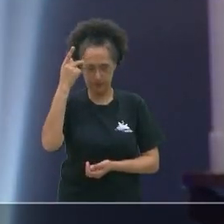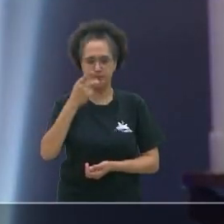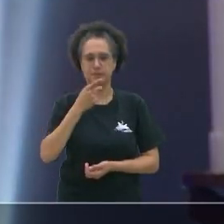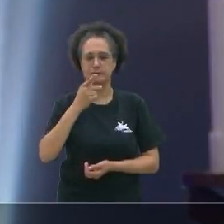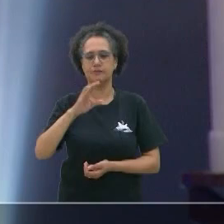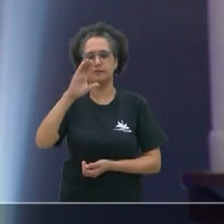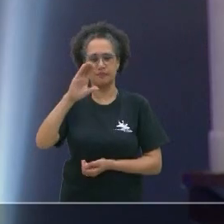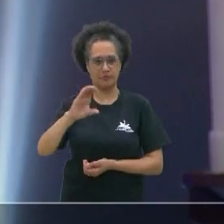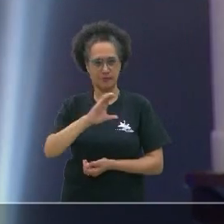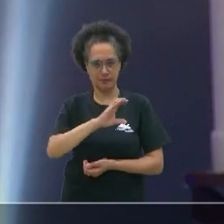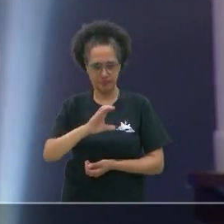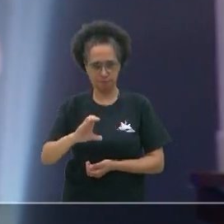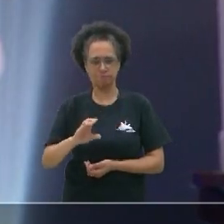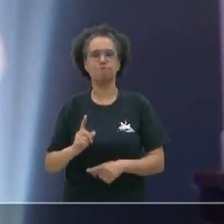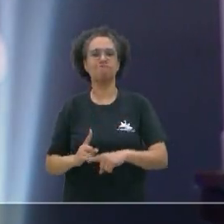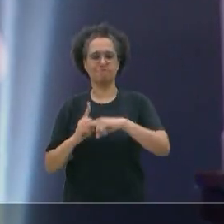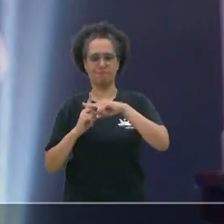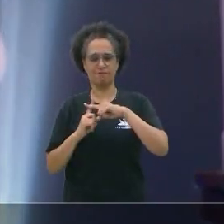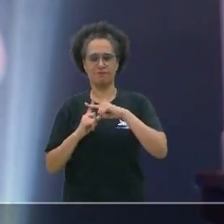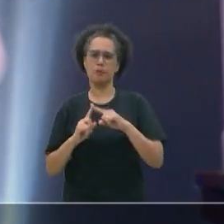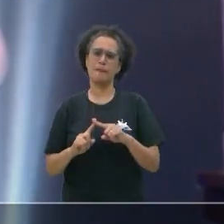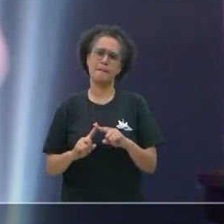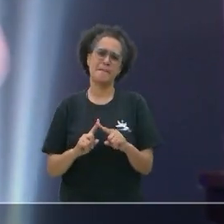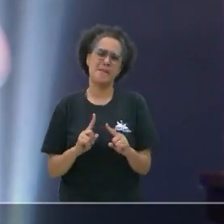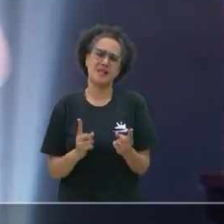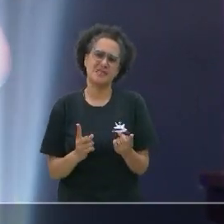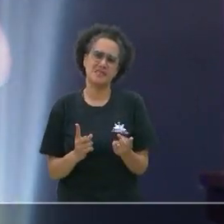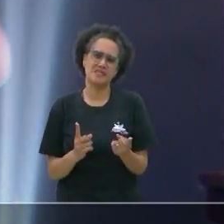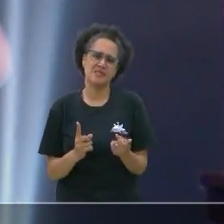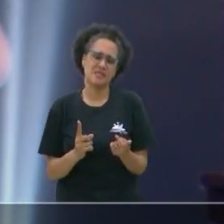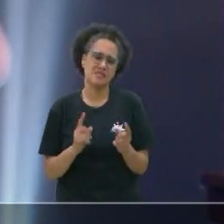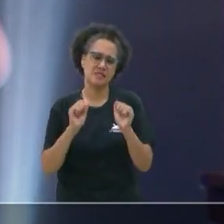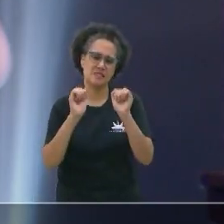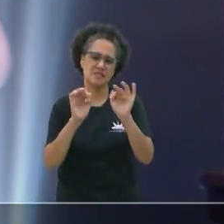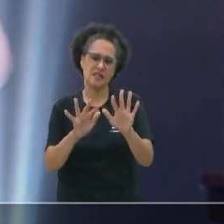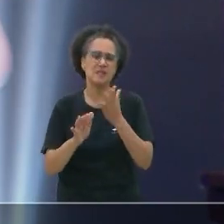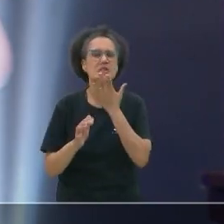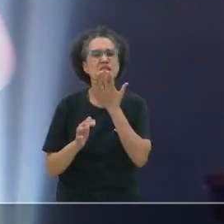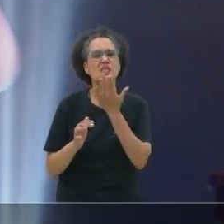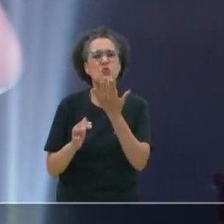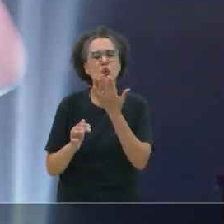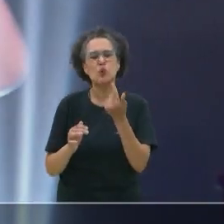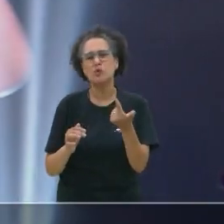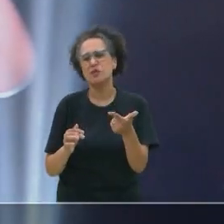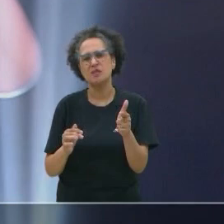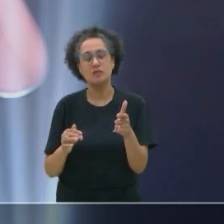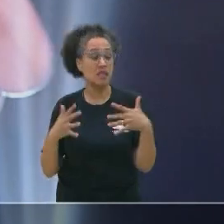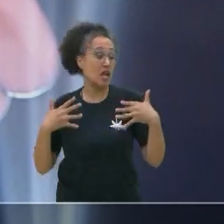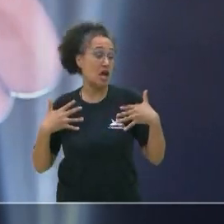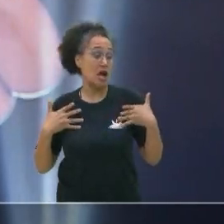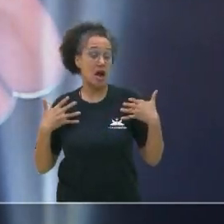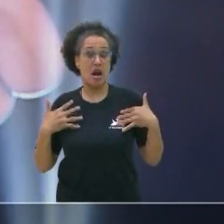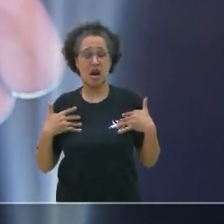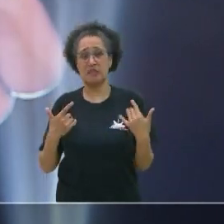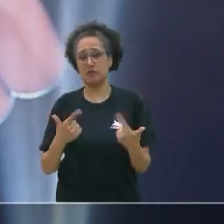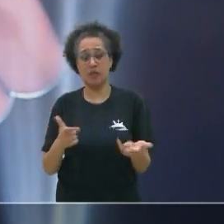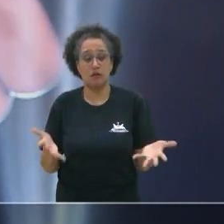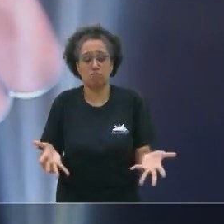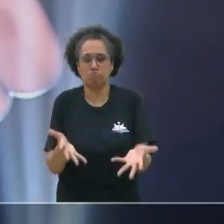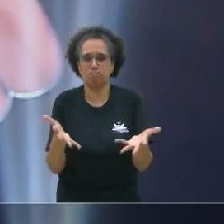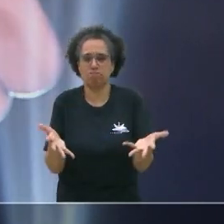católica, mas sem graça, sem cor, sem alegria, sem ânimo.